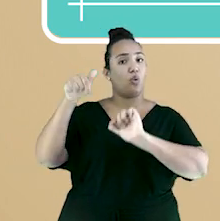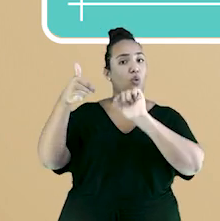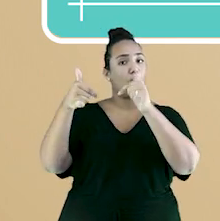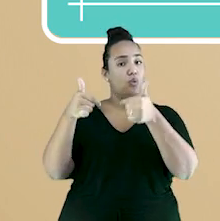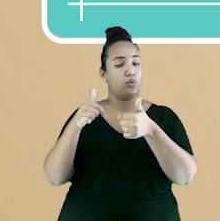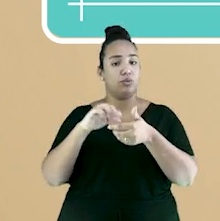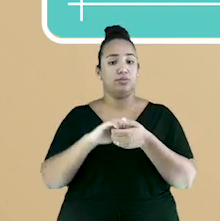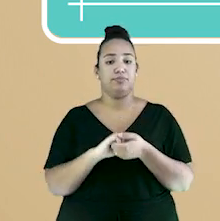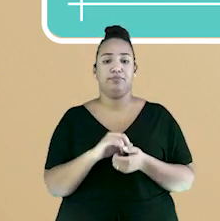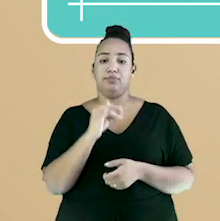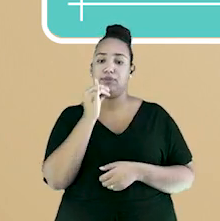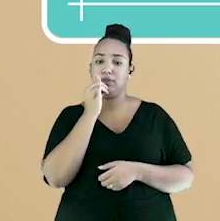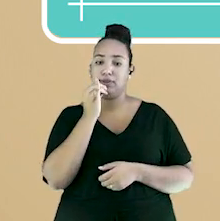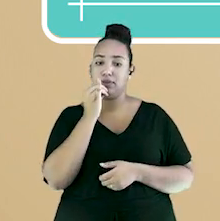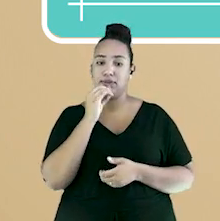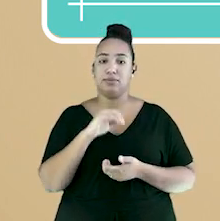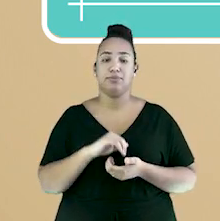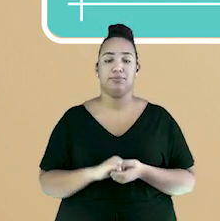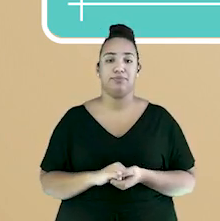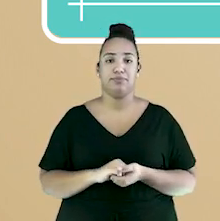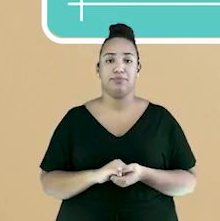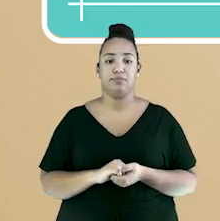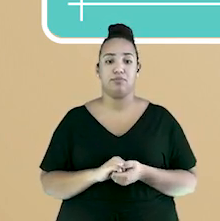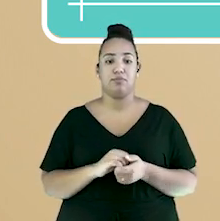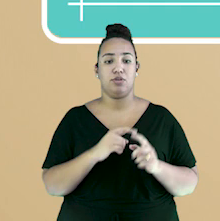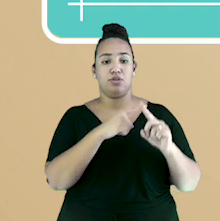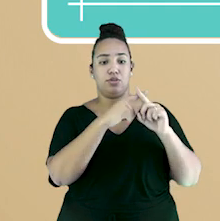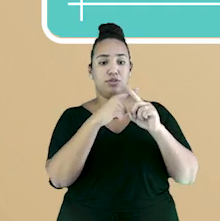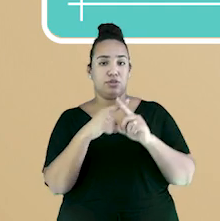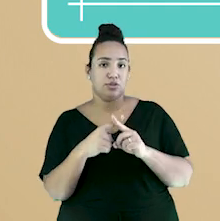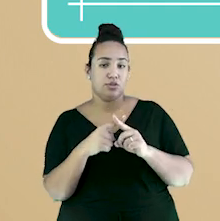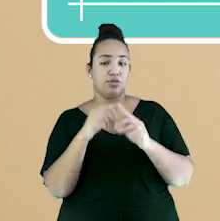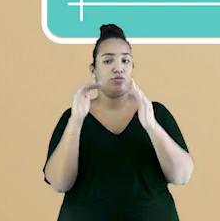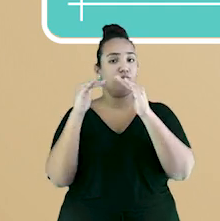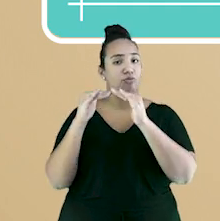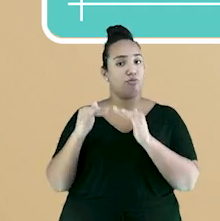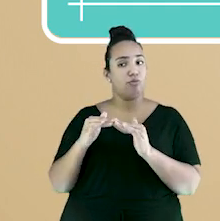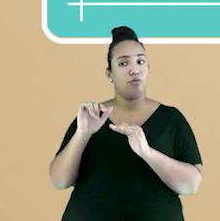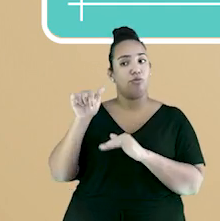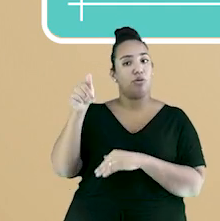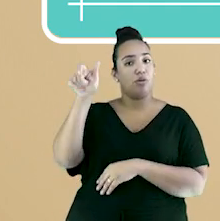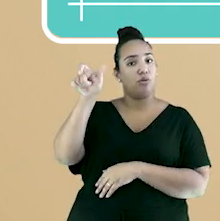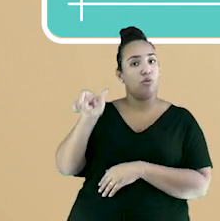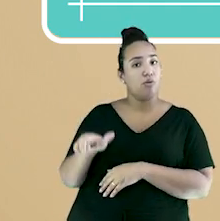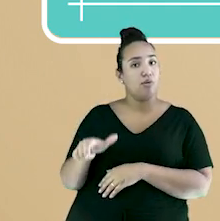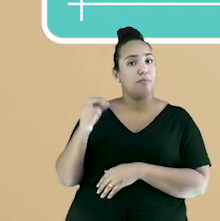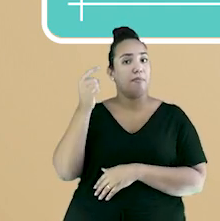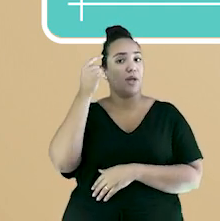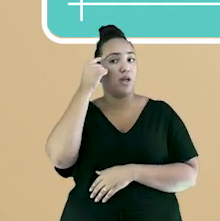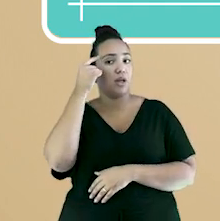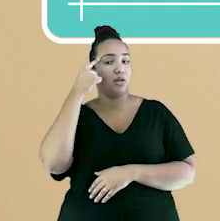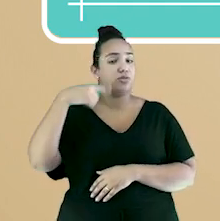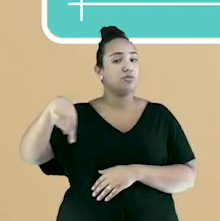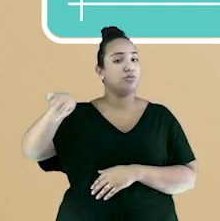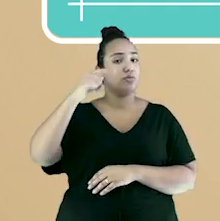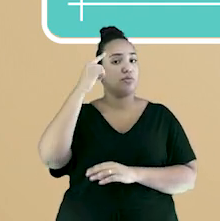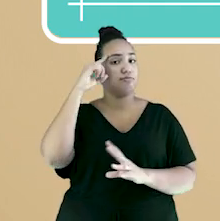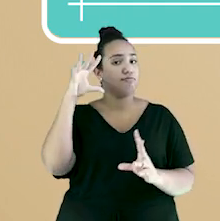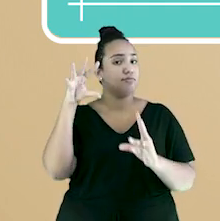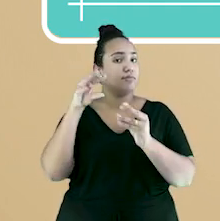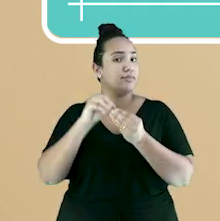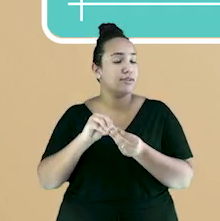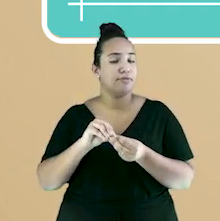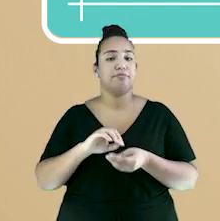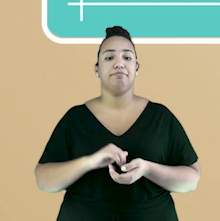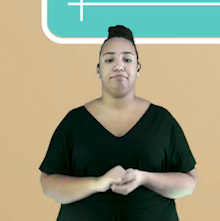autor e de outros autores citados, como, por exemplo, segundo X, de acordo com Y, de minha, nossa parte, penso, pensamos